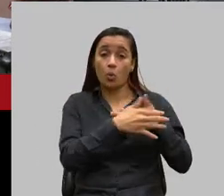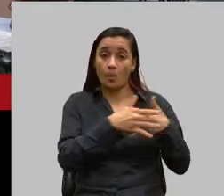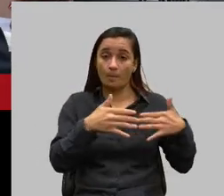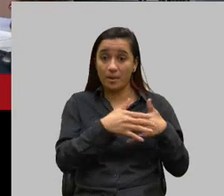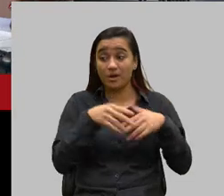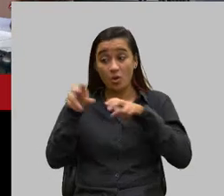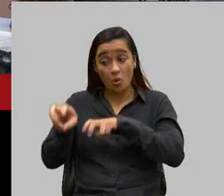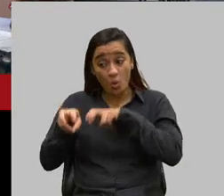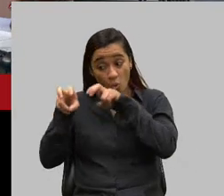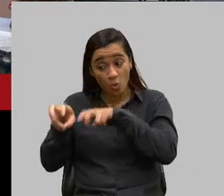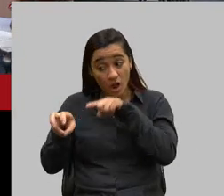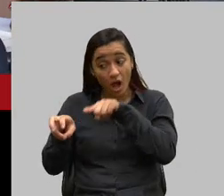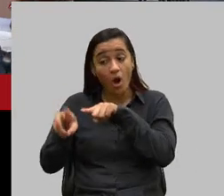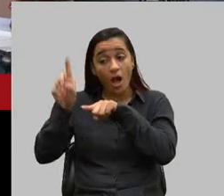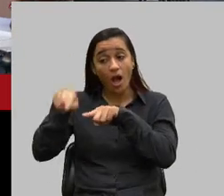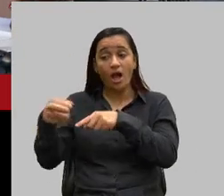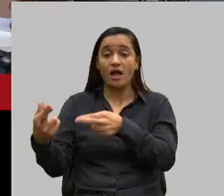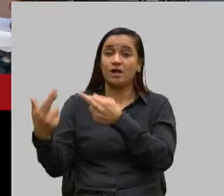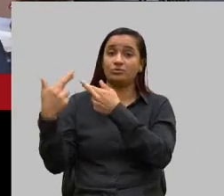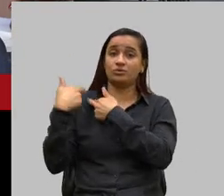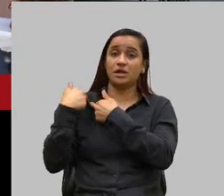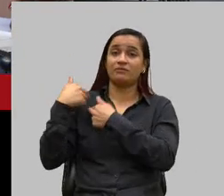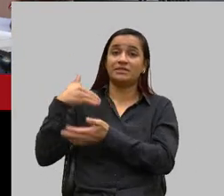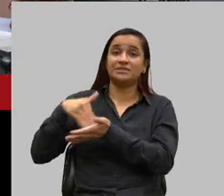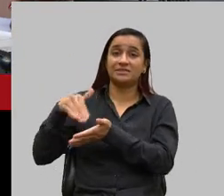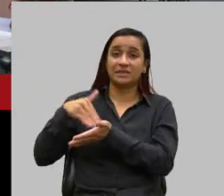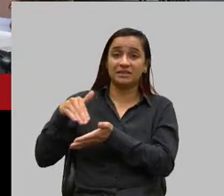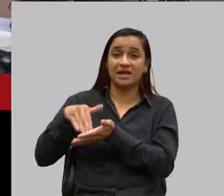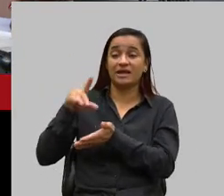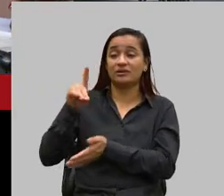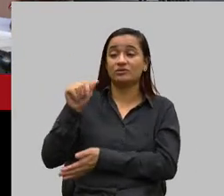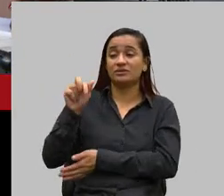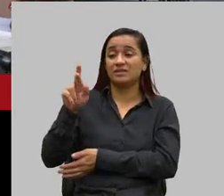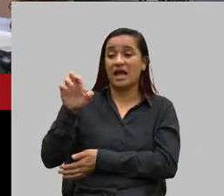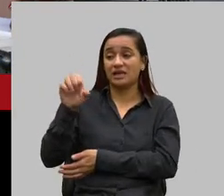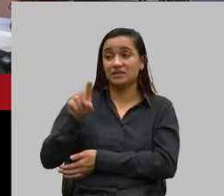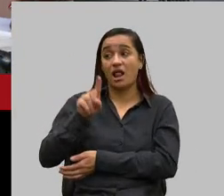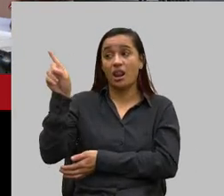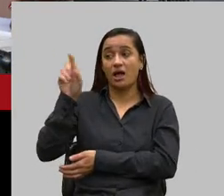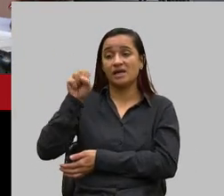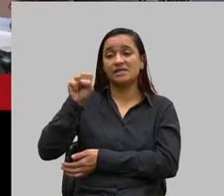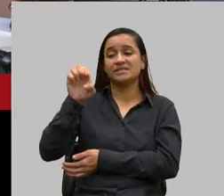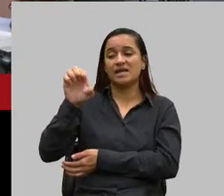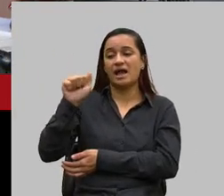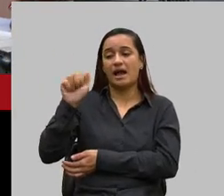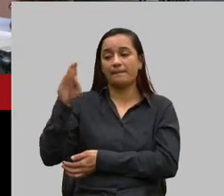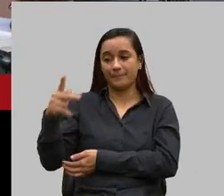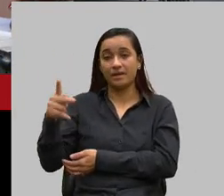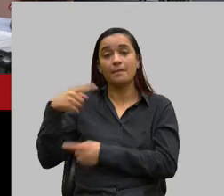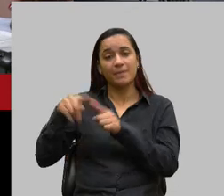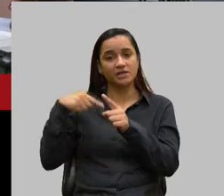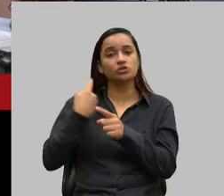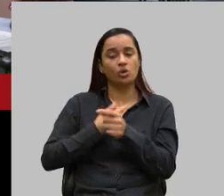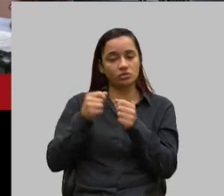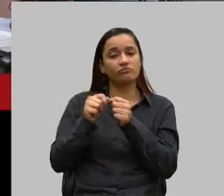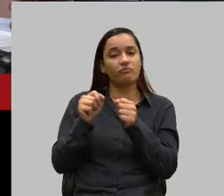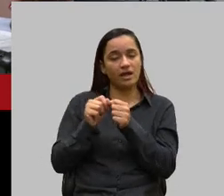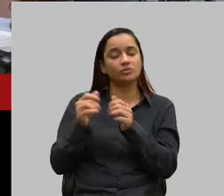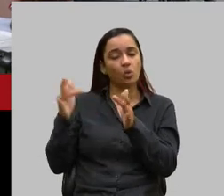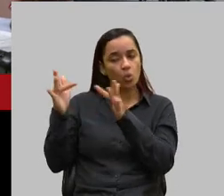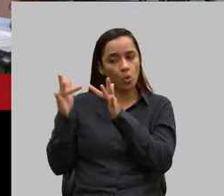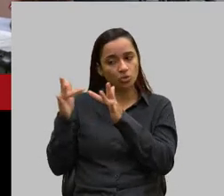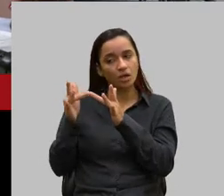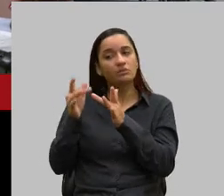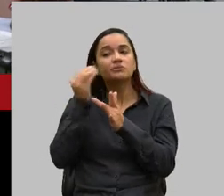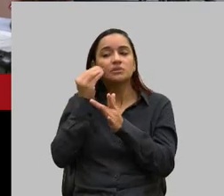responsabilidade do secretário Thales na seapa Mas a gente pode fazer toda a ponte aí com para o senhor interlocução para que o